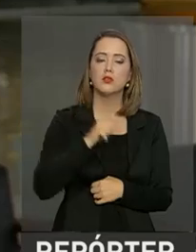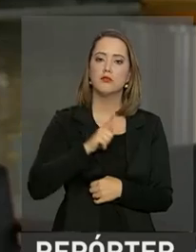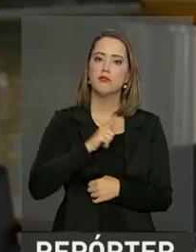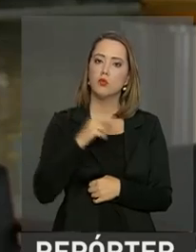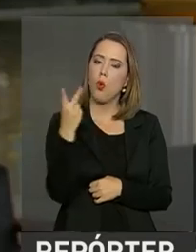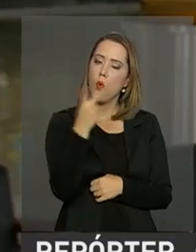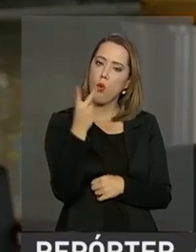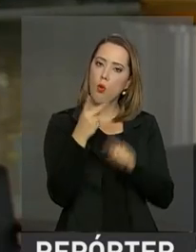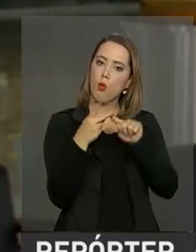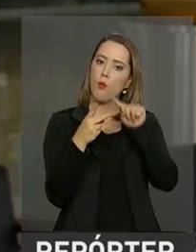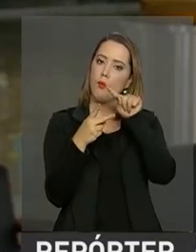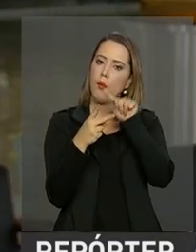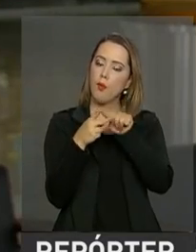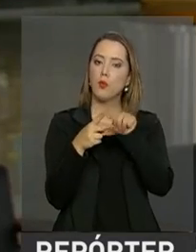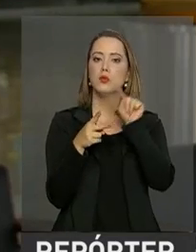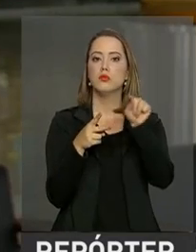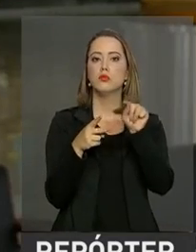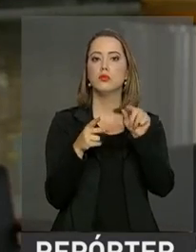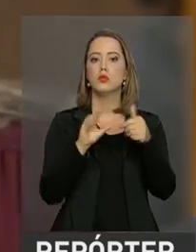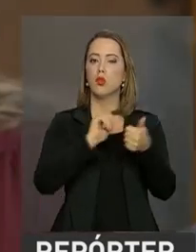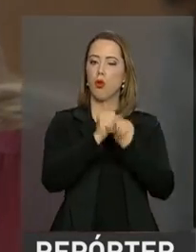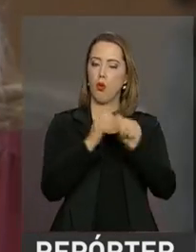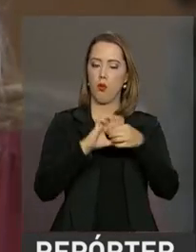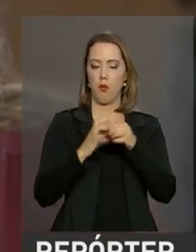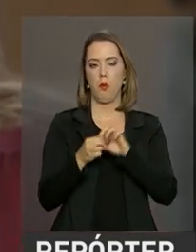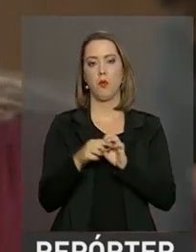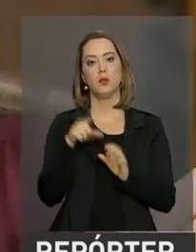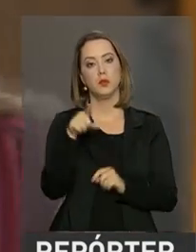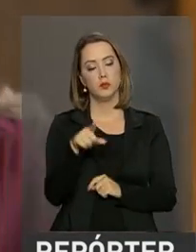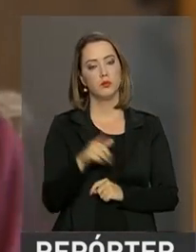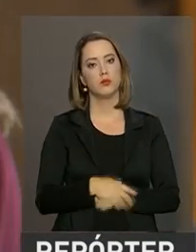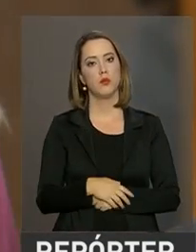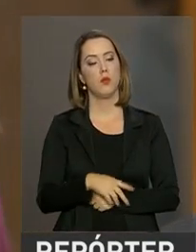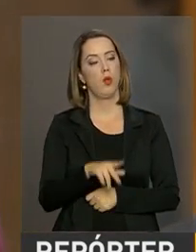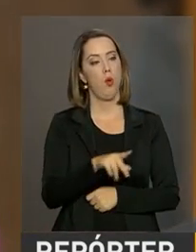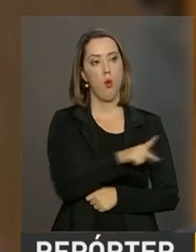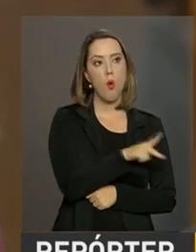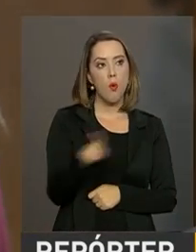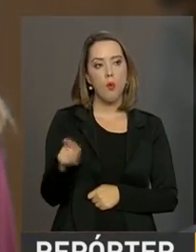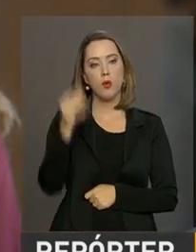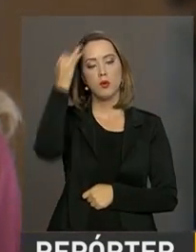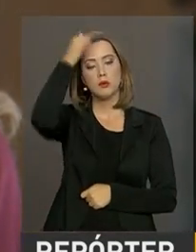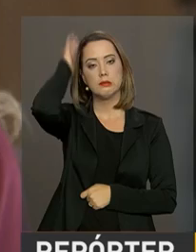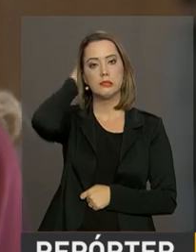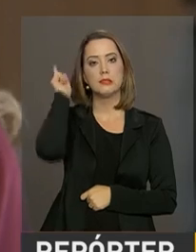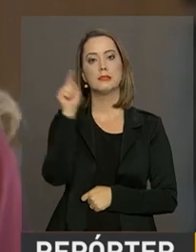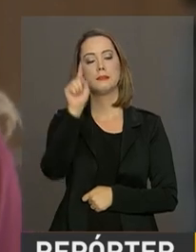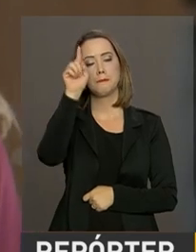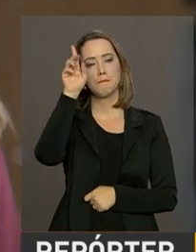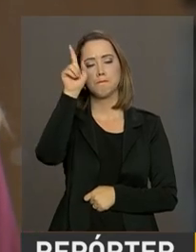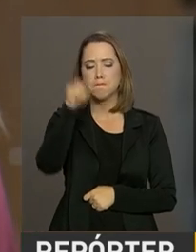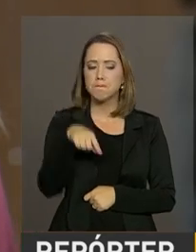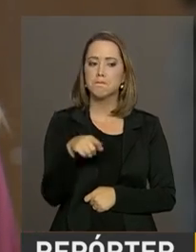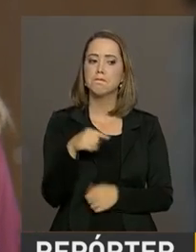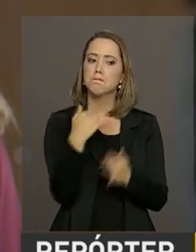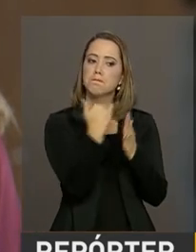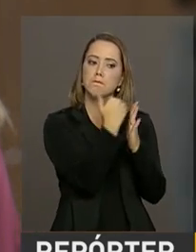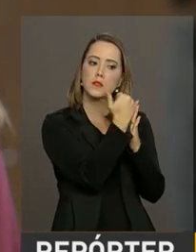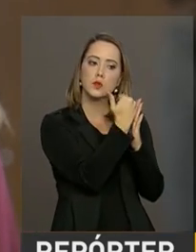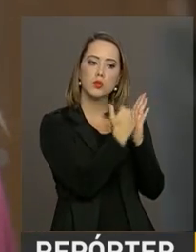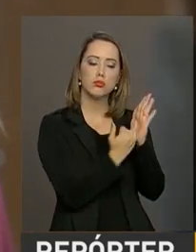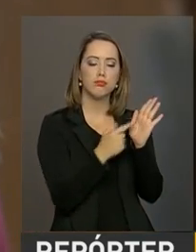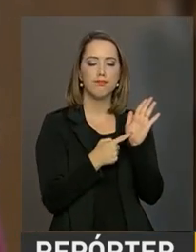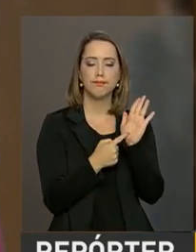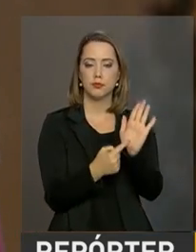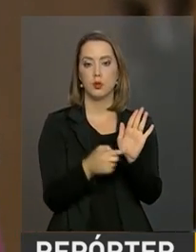efeito veja um trecho do que ele disse a presença do presidente Michel respondo agora foi colocar para toda a